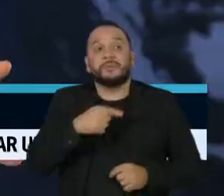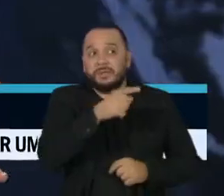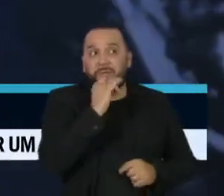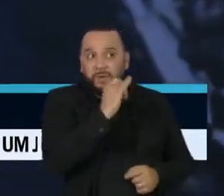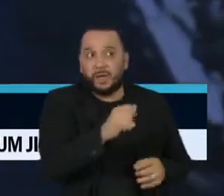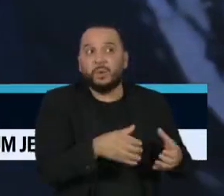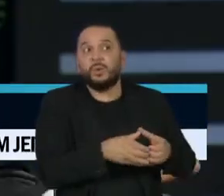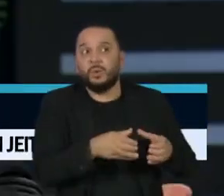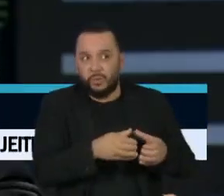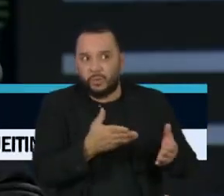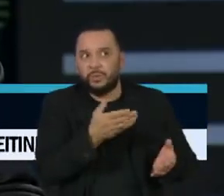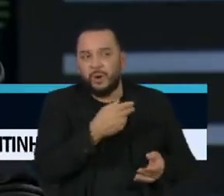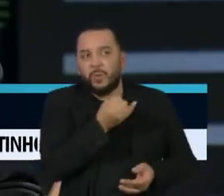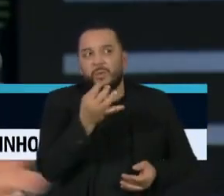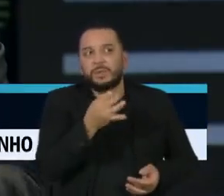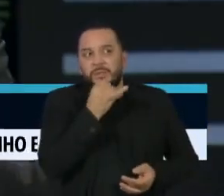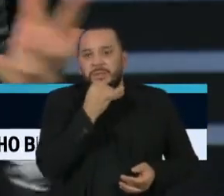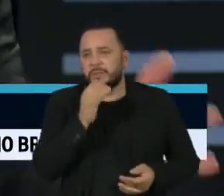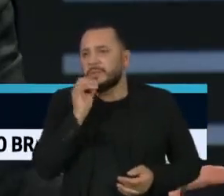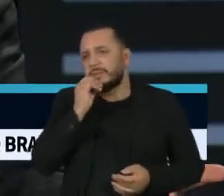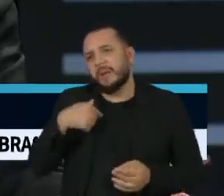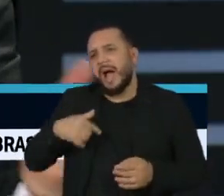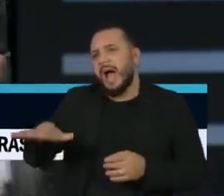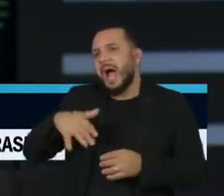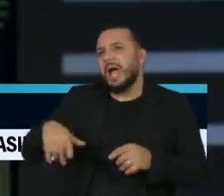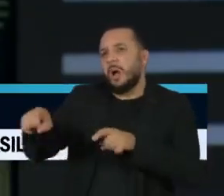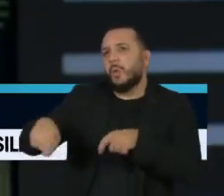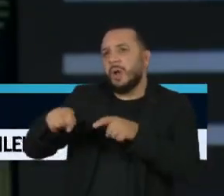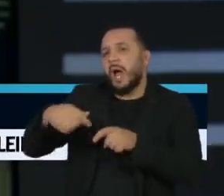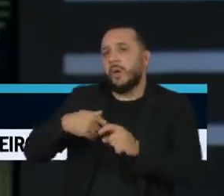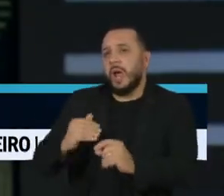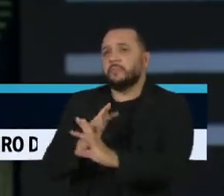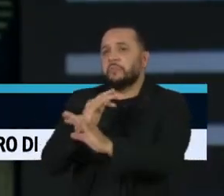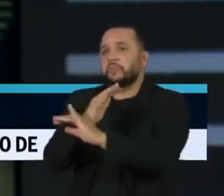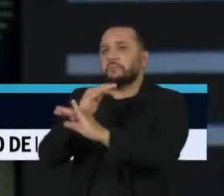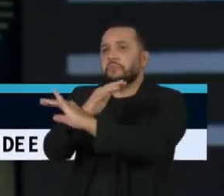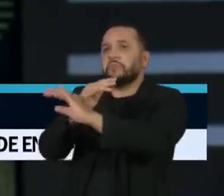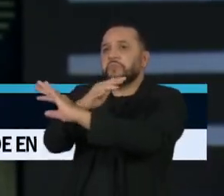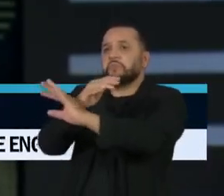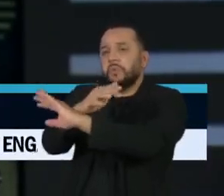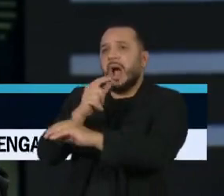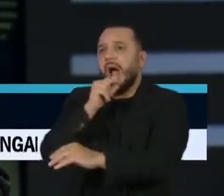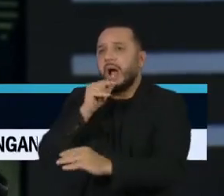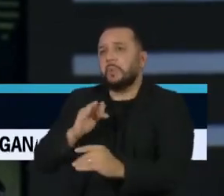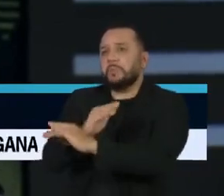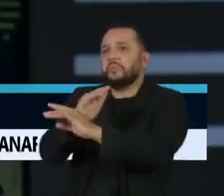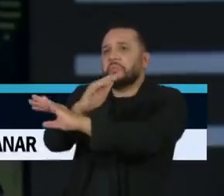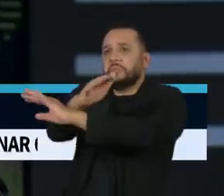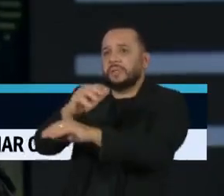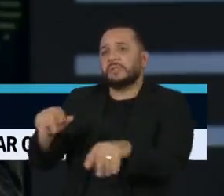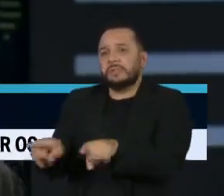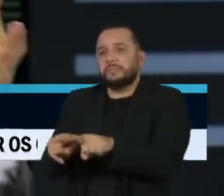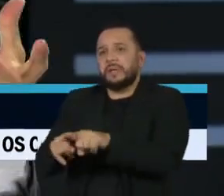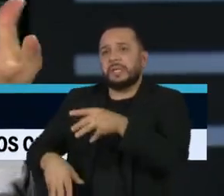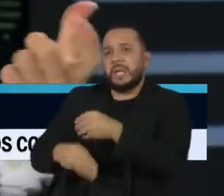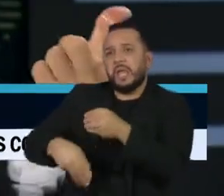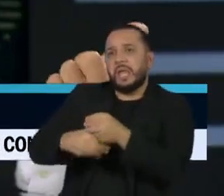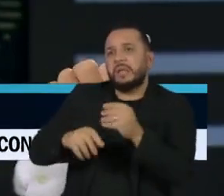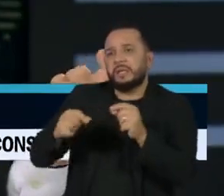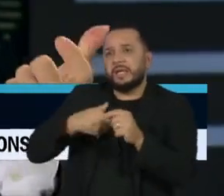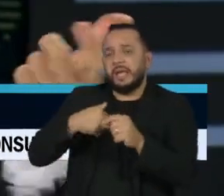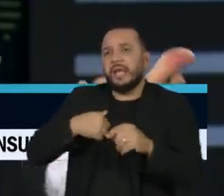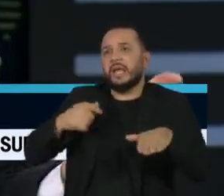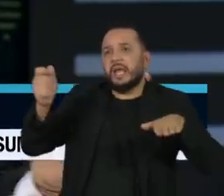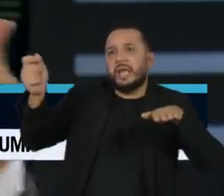você tem ideais. Subsídio para alguma área rural, que para irrigação, você tem subsídio para embutido na energia solar